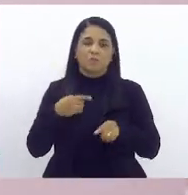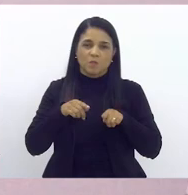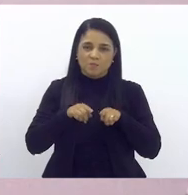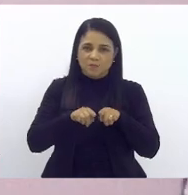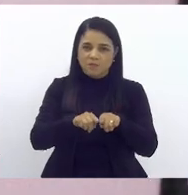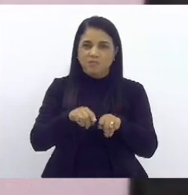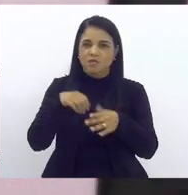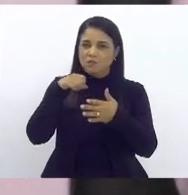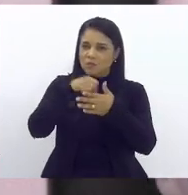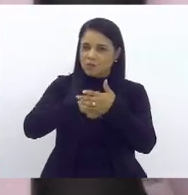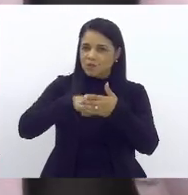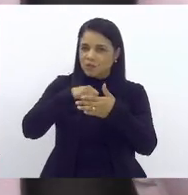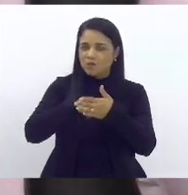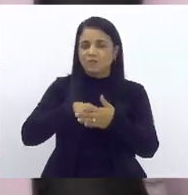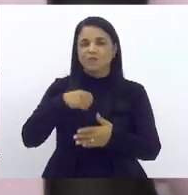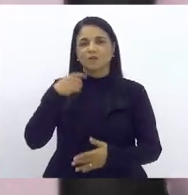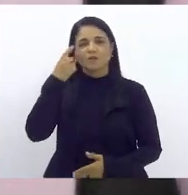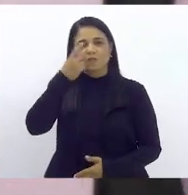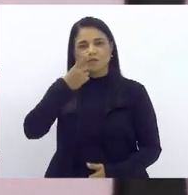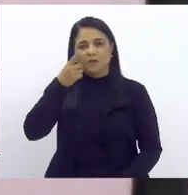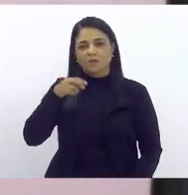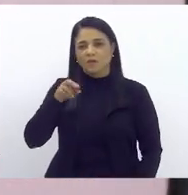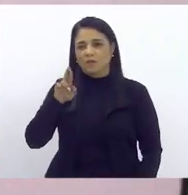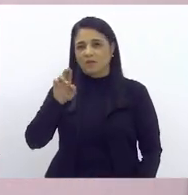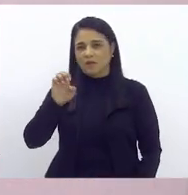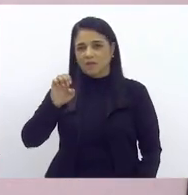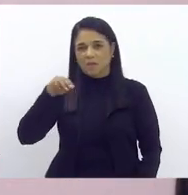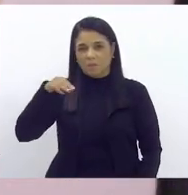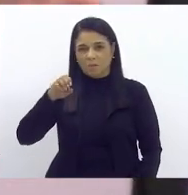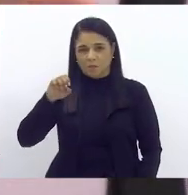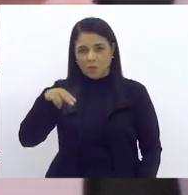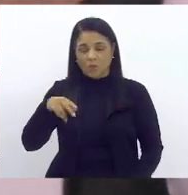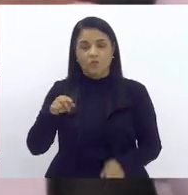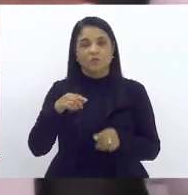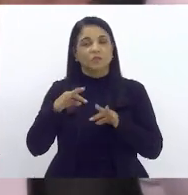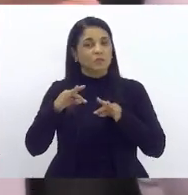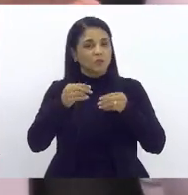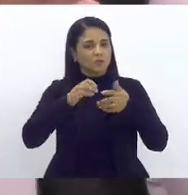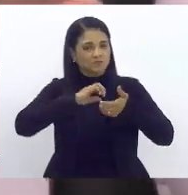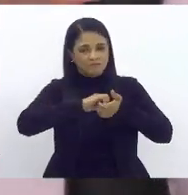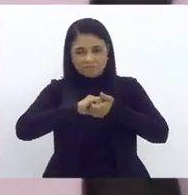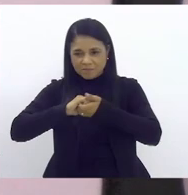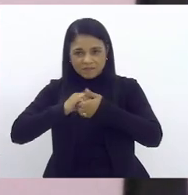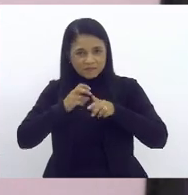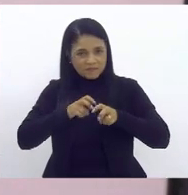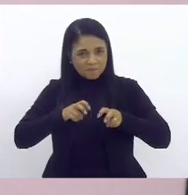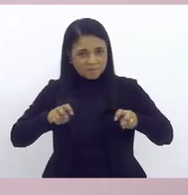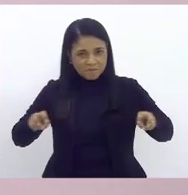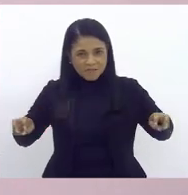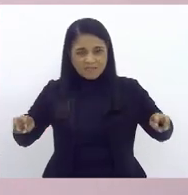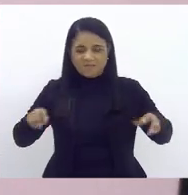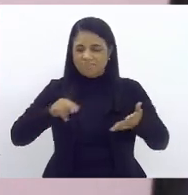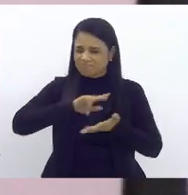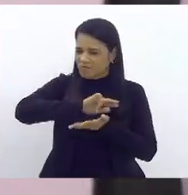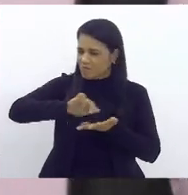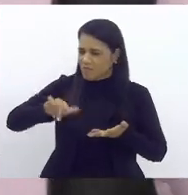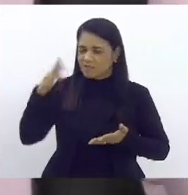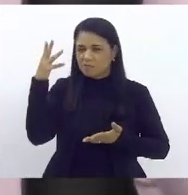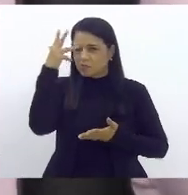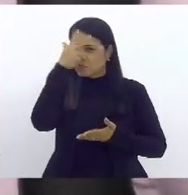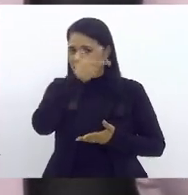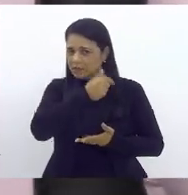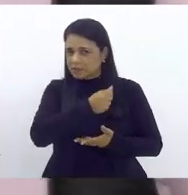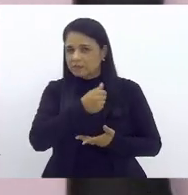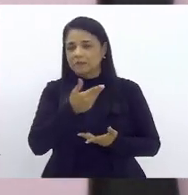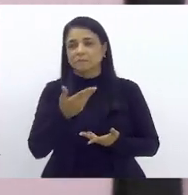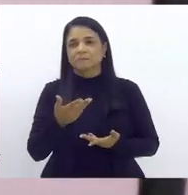parceiro de luta, deputado Raymond. Na pessoa deles, cumprimento toda essa mesa linda, diversa, bonita, plural.